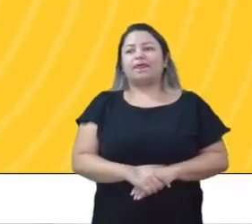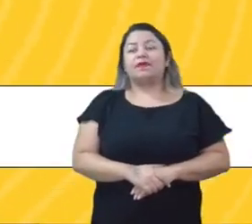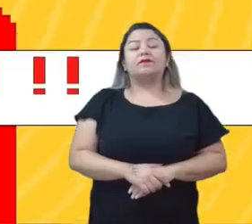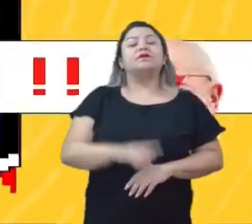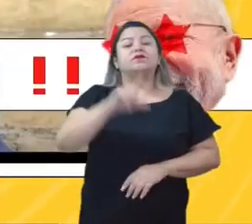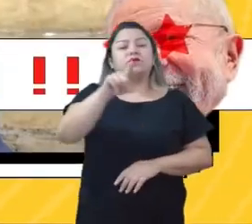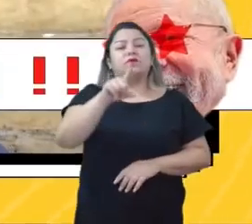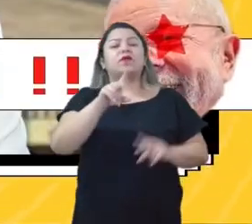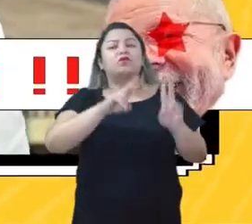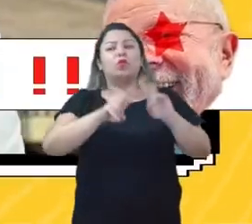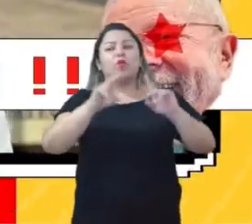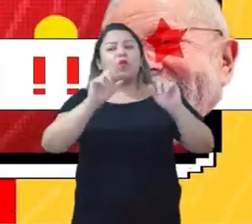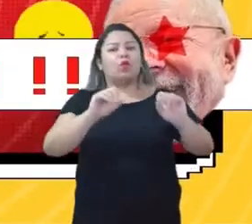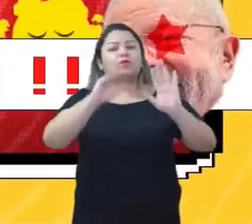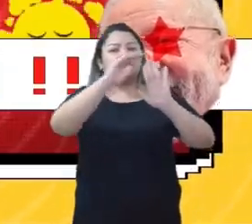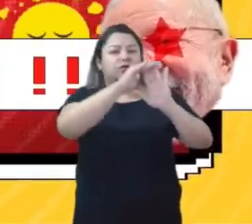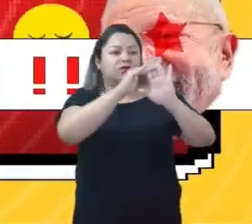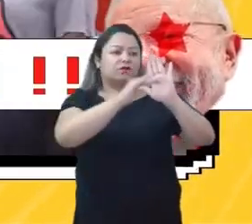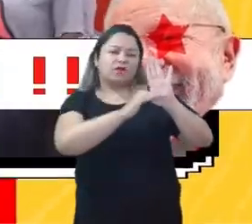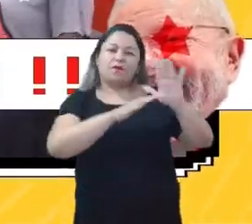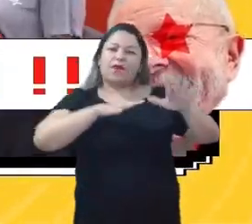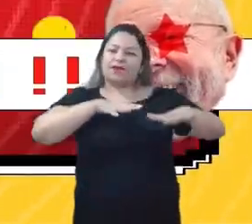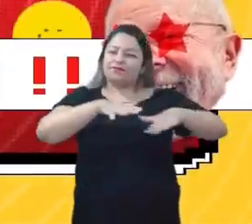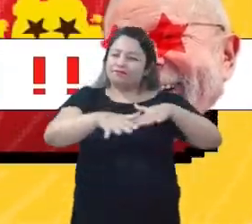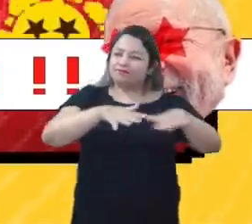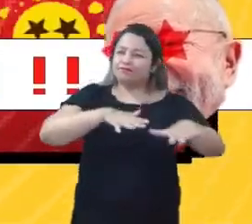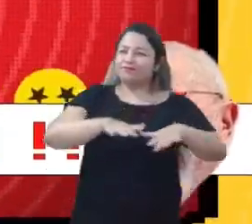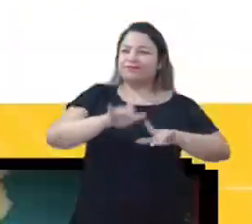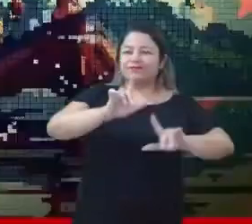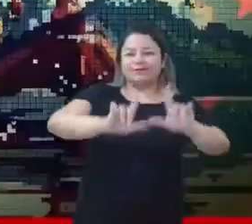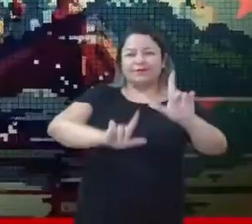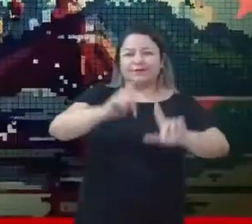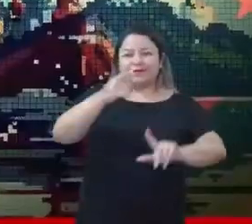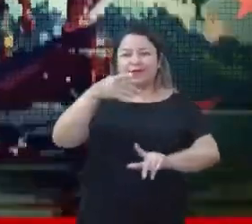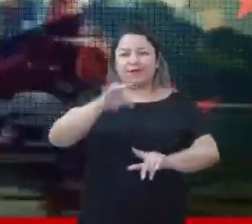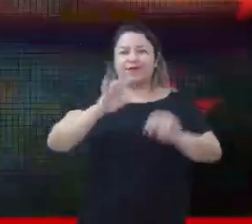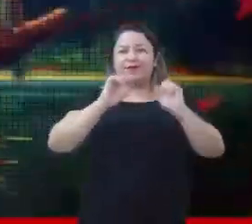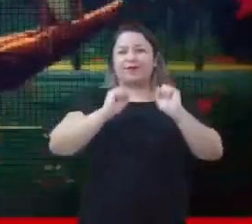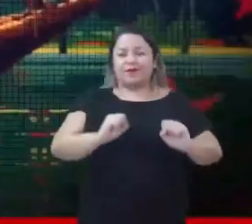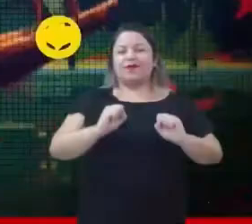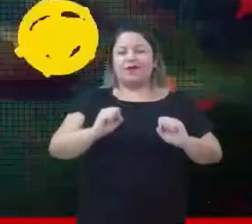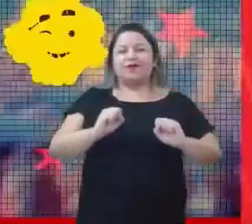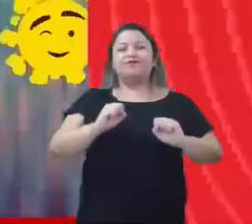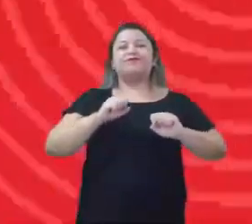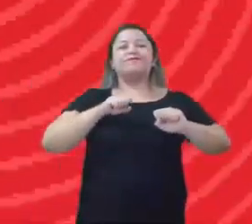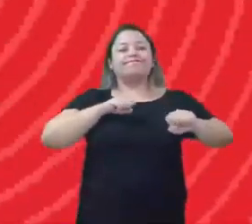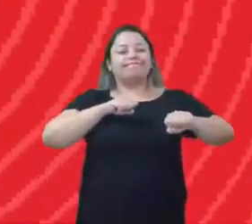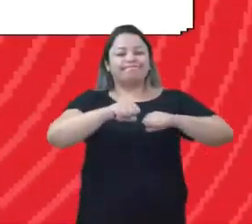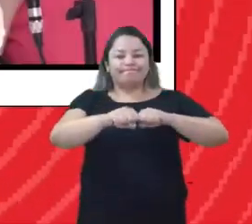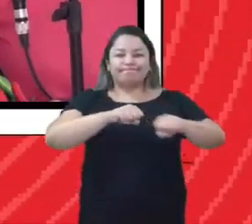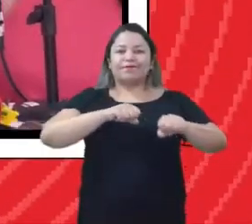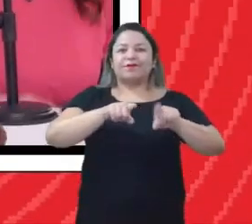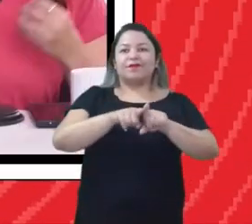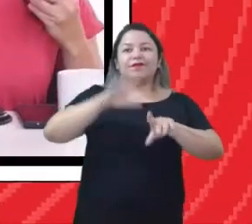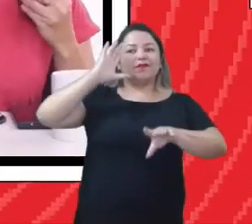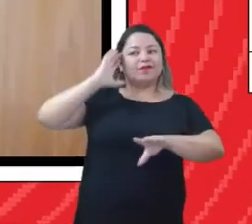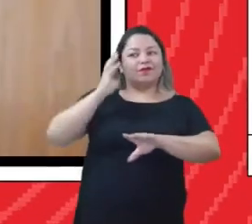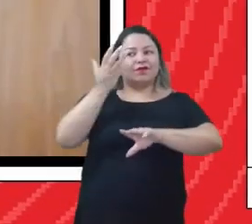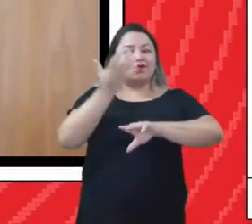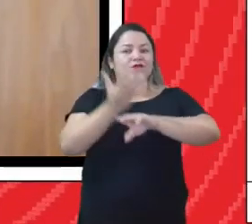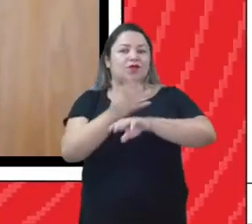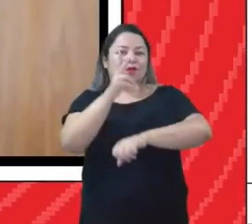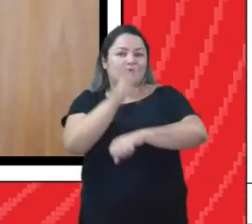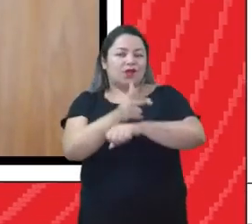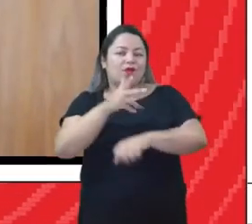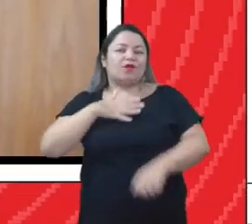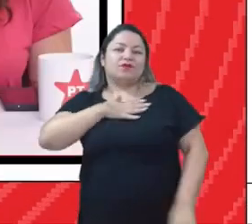Se liga no programa que está agitando a TV PT. Pode tremer! O videocast para a juventude que gosta